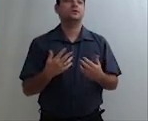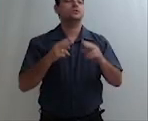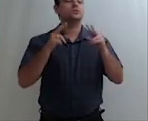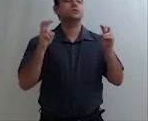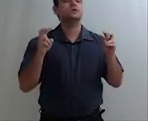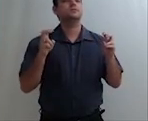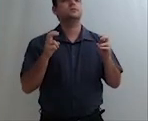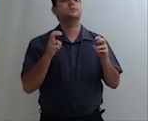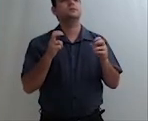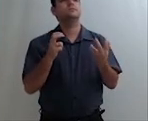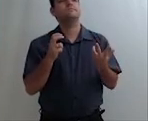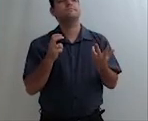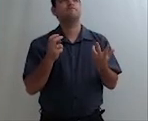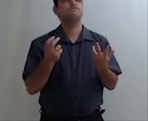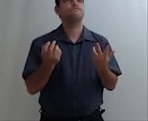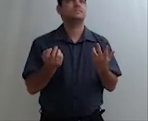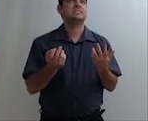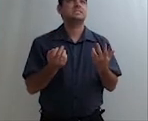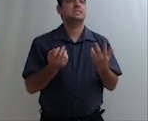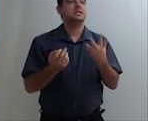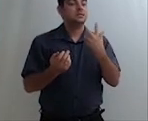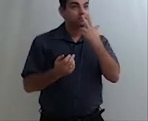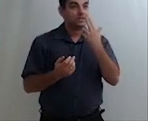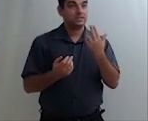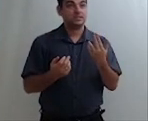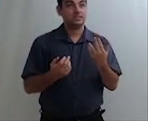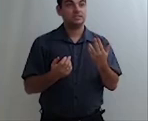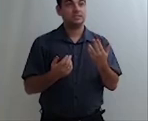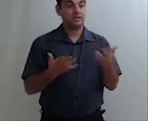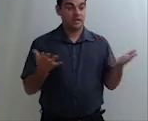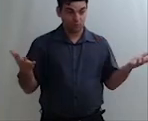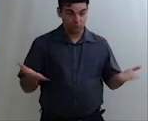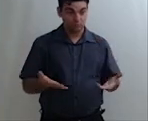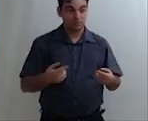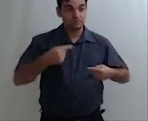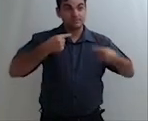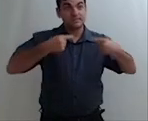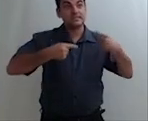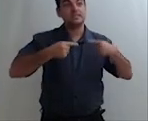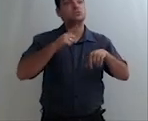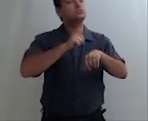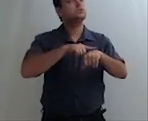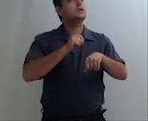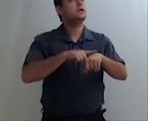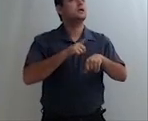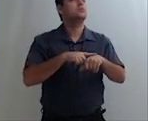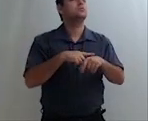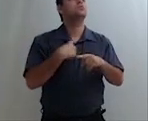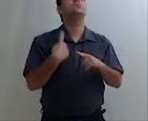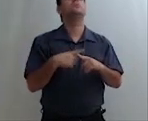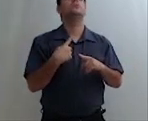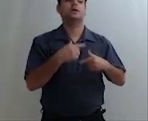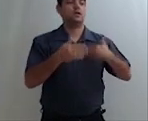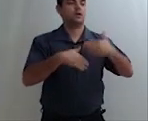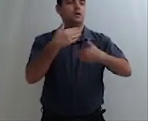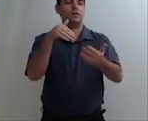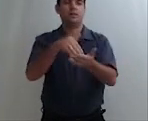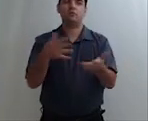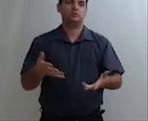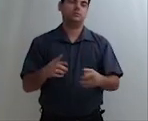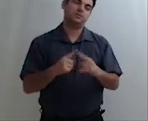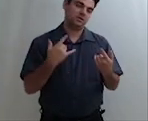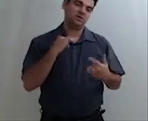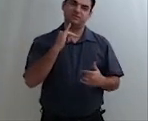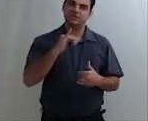se eh estivéssemos a analisar a persistência ou não desses motivos Mas como já disse